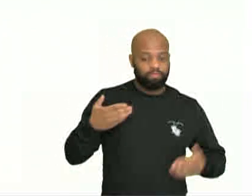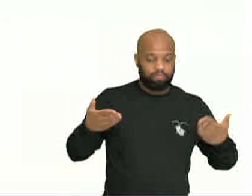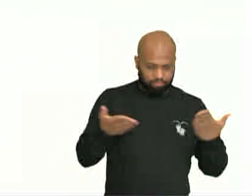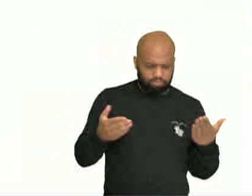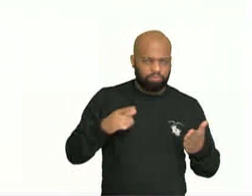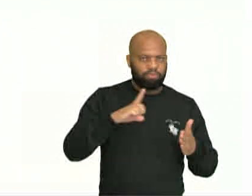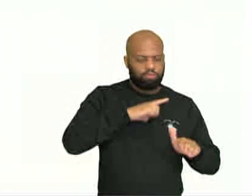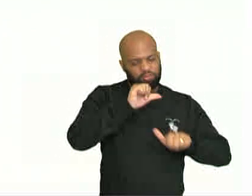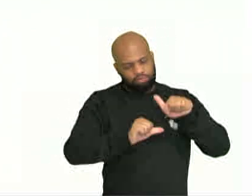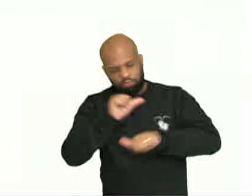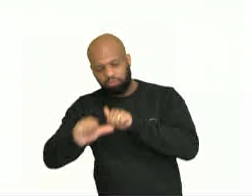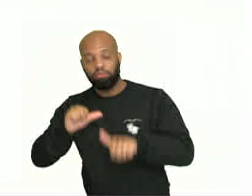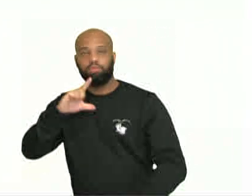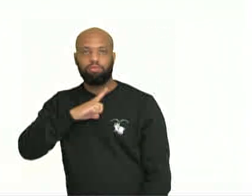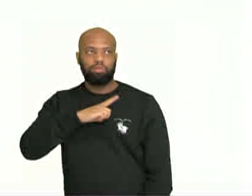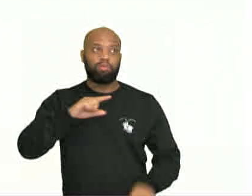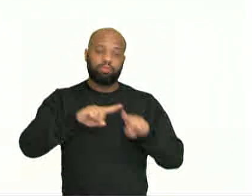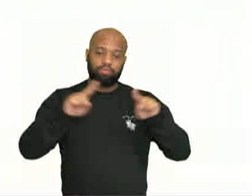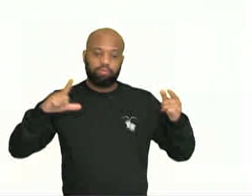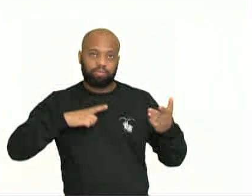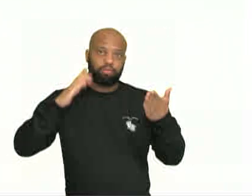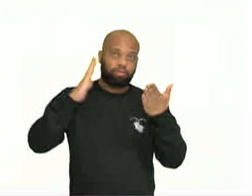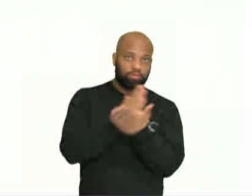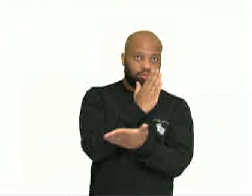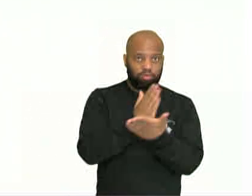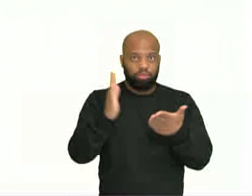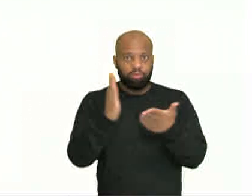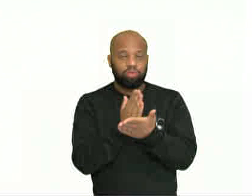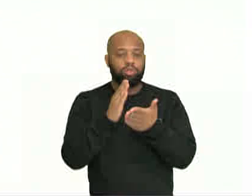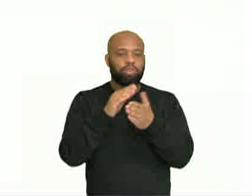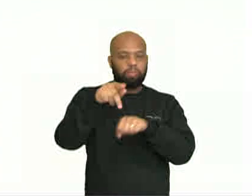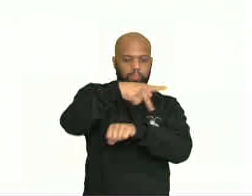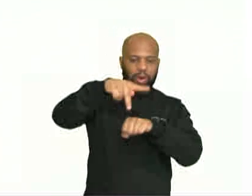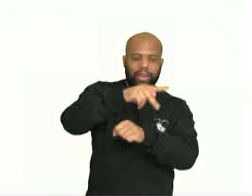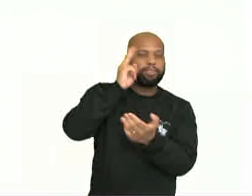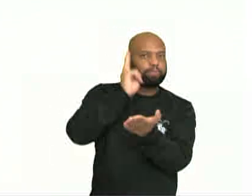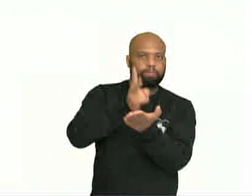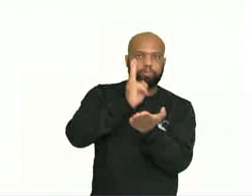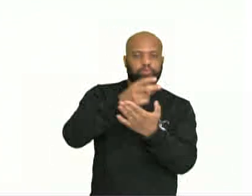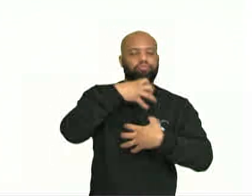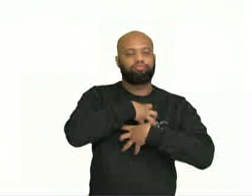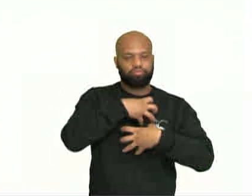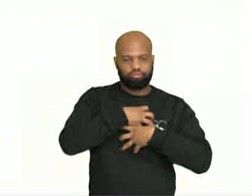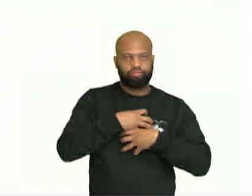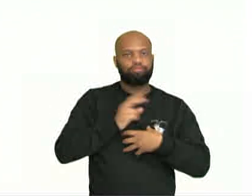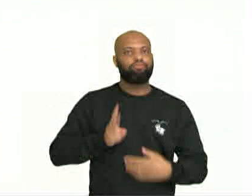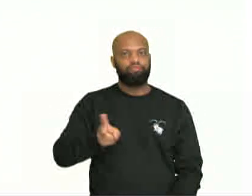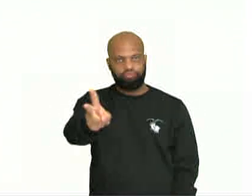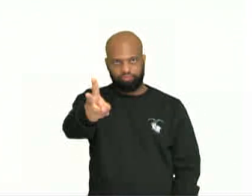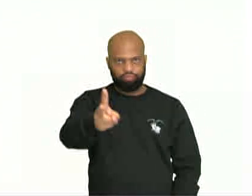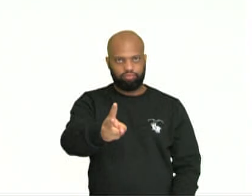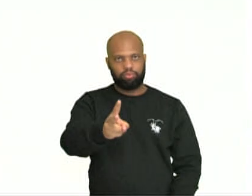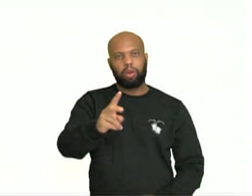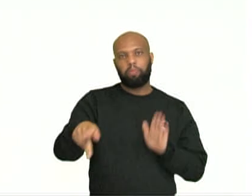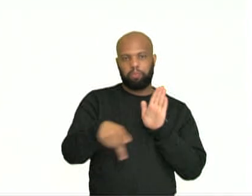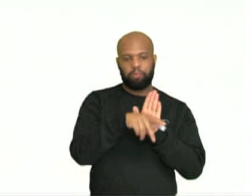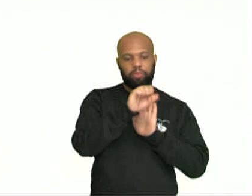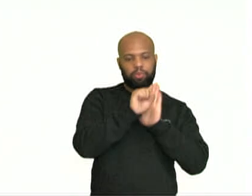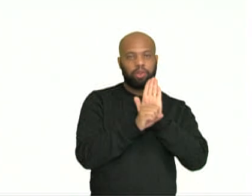uma modificação, alguns países ainda detêm aquela formatação anterior ao século